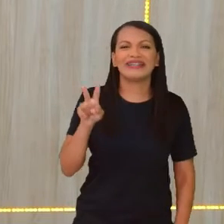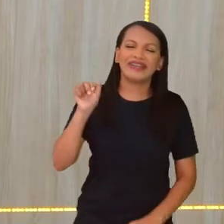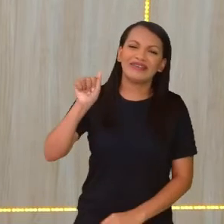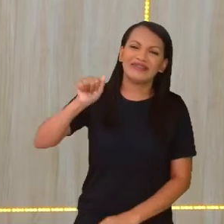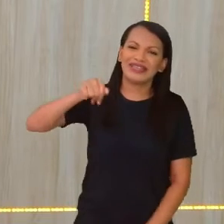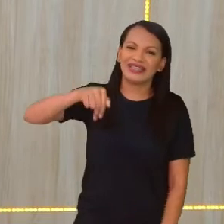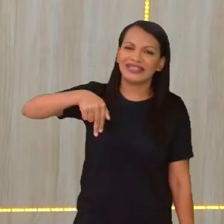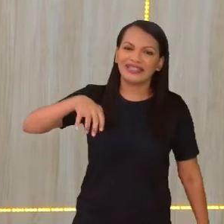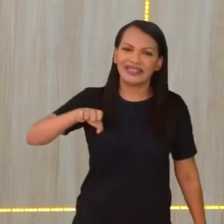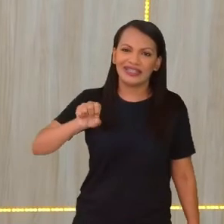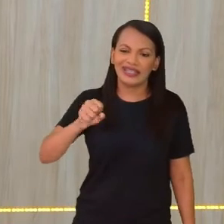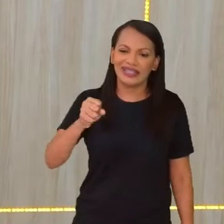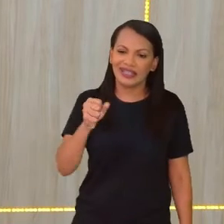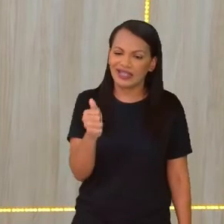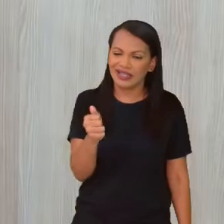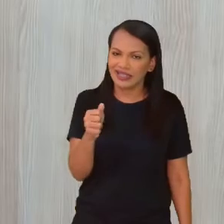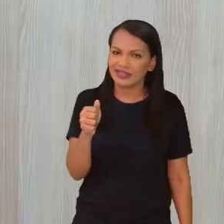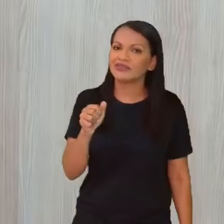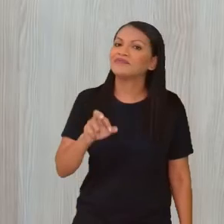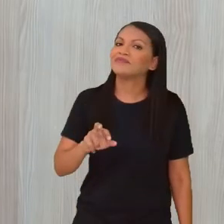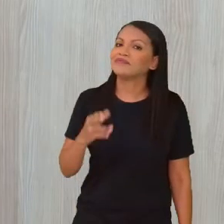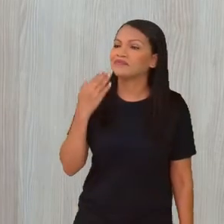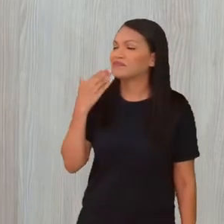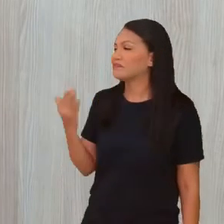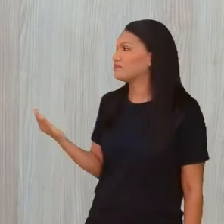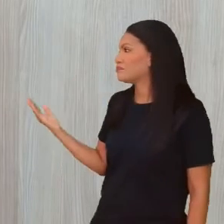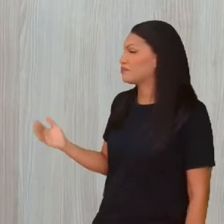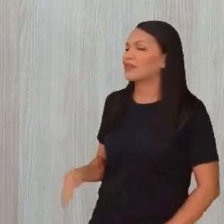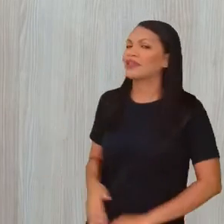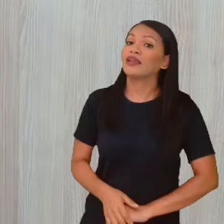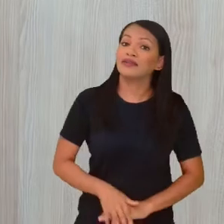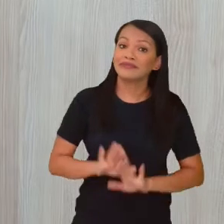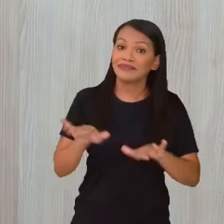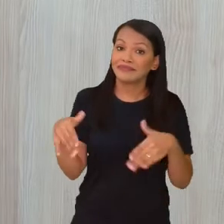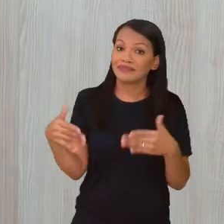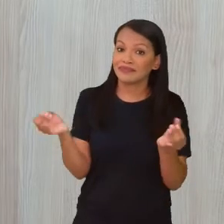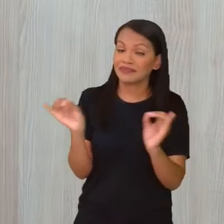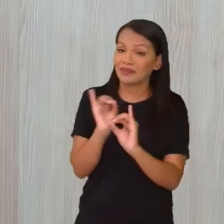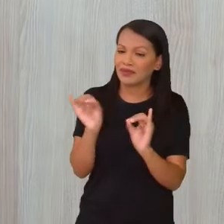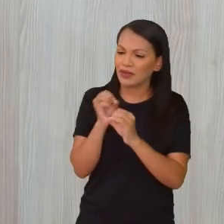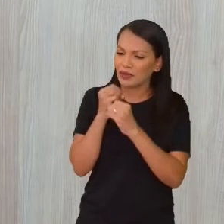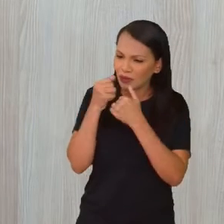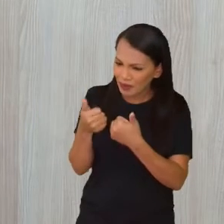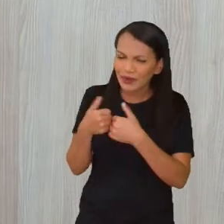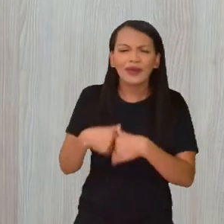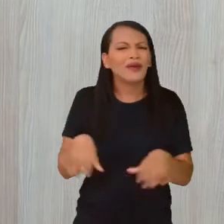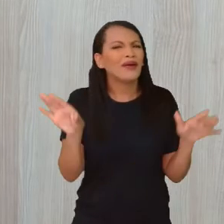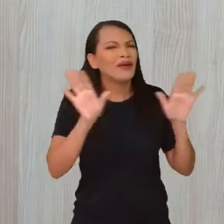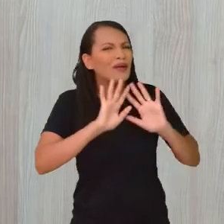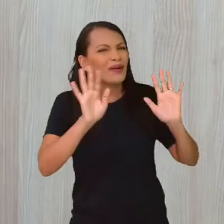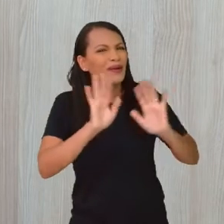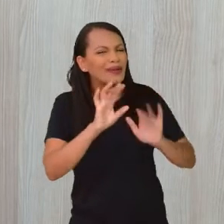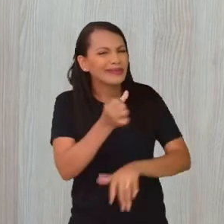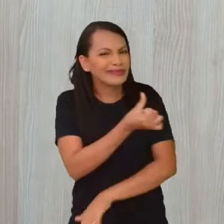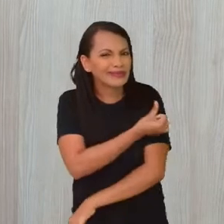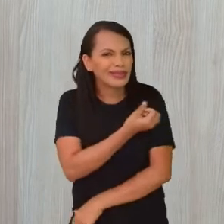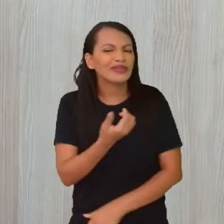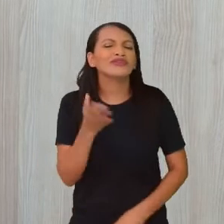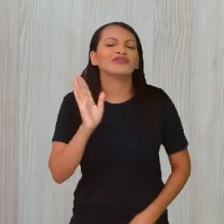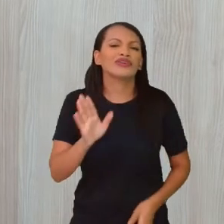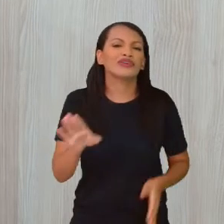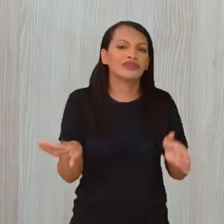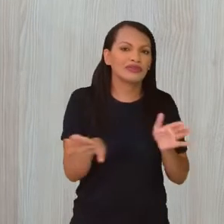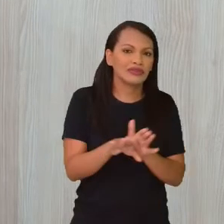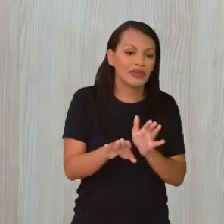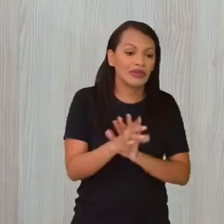aí, professora, tudo bom? Tudo bom, professor Luciano. Olá, meu 6º ano, chegando por aqui. Já dei meu bom dia